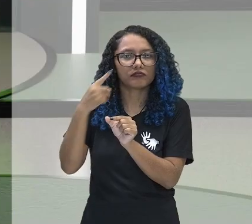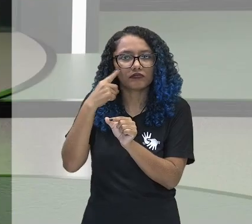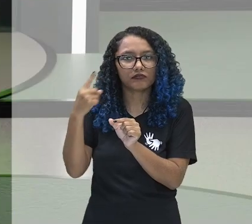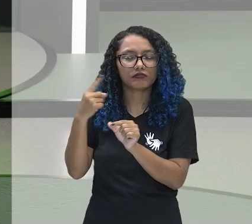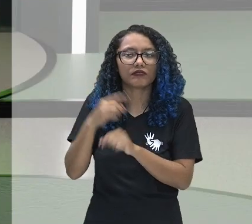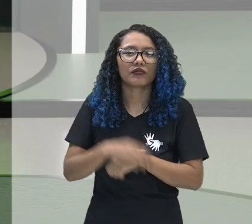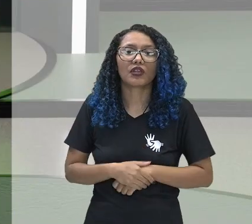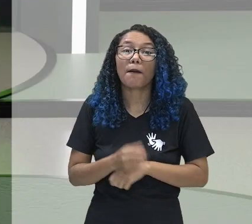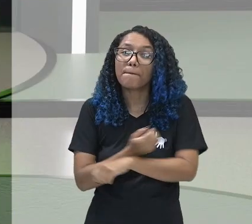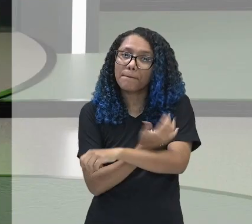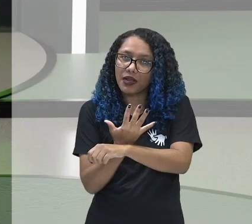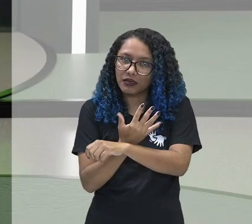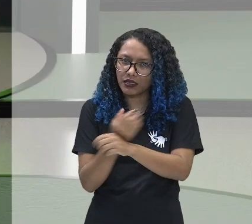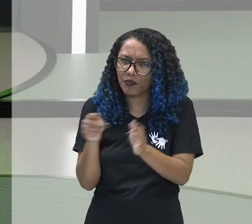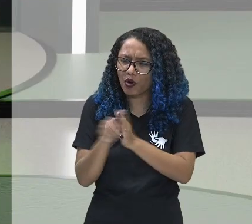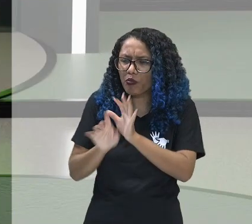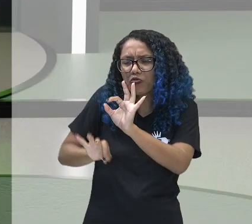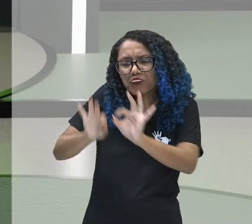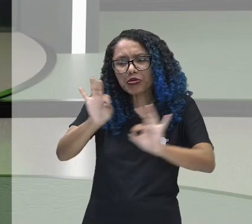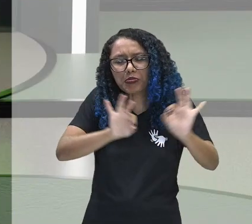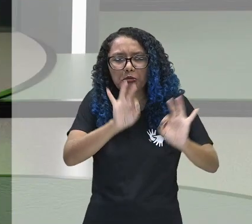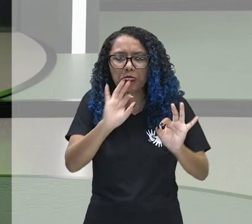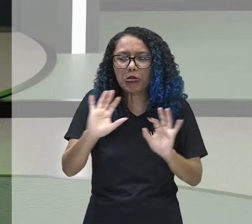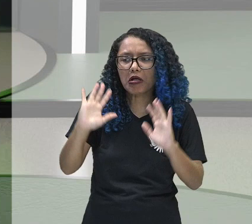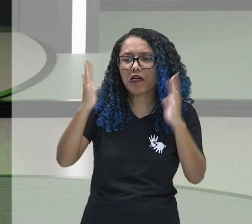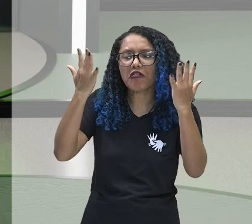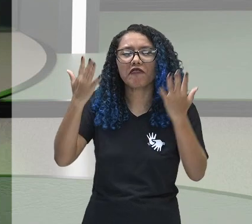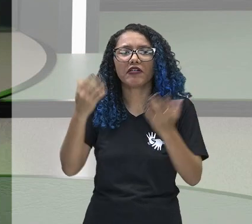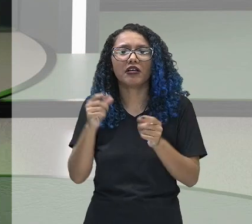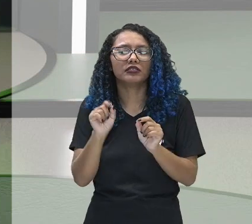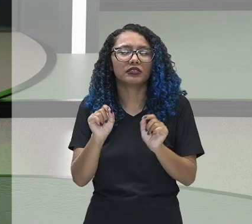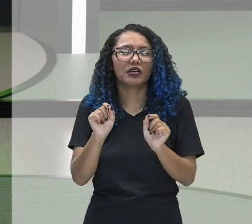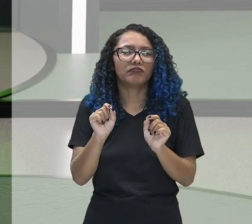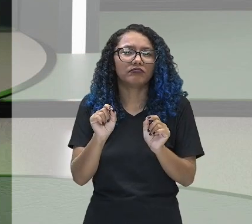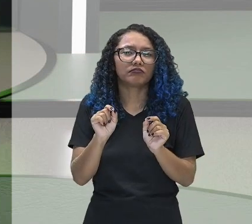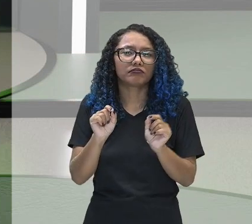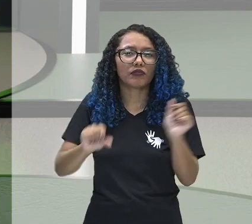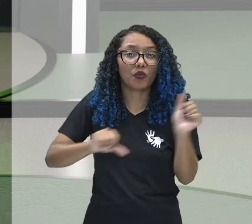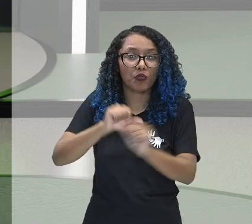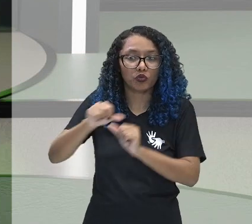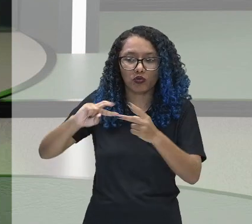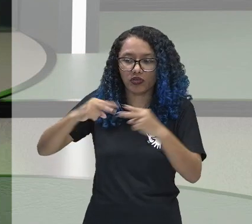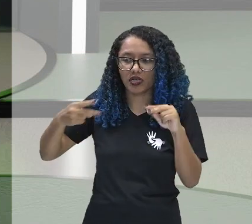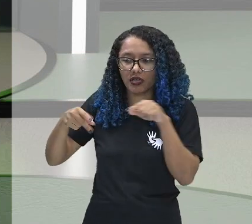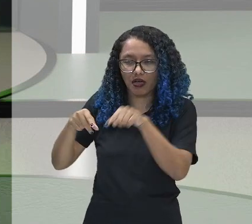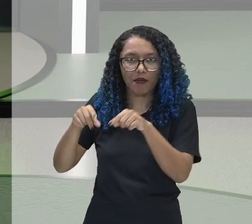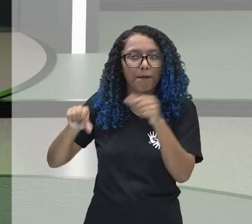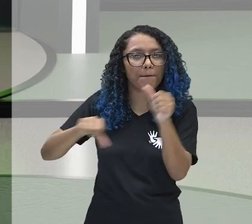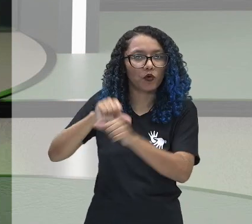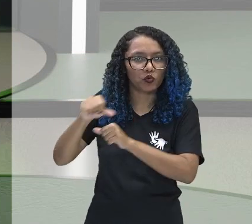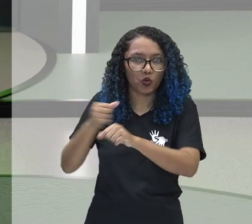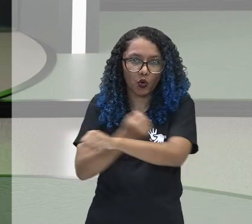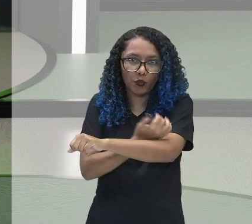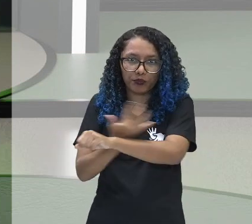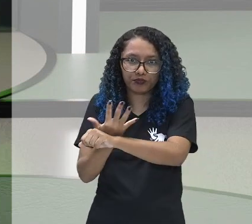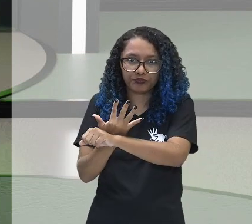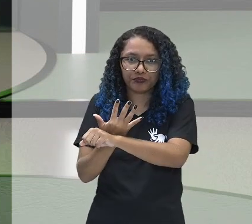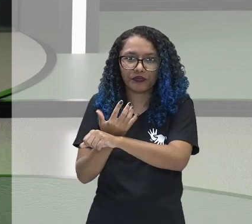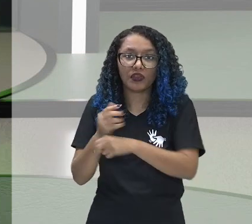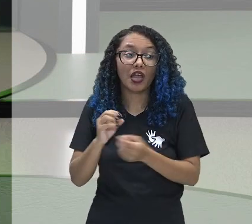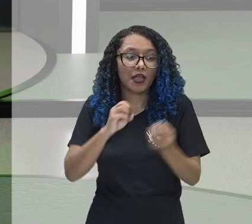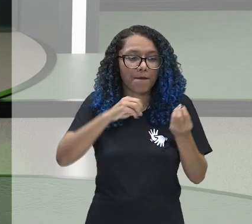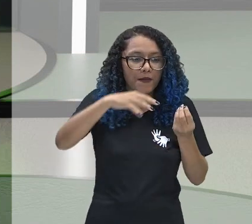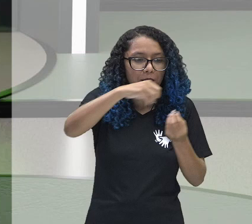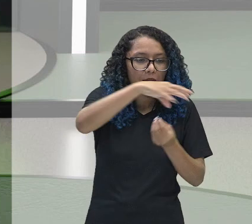é ornamental, ela foi modificada geneticamente, introduziram um gene de